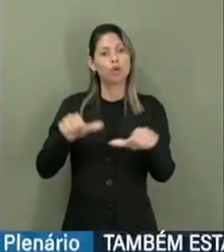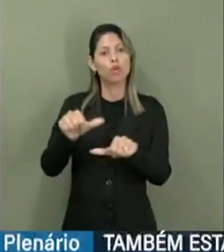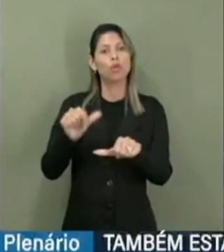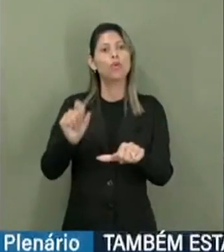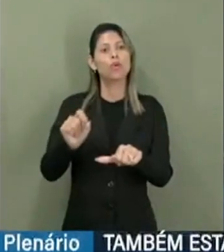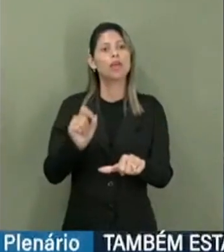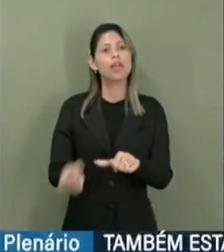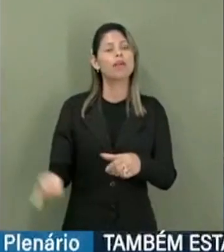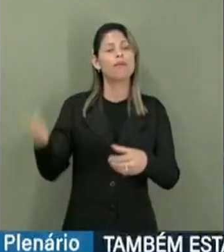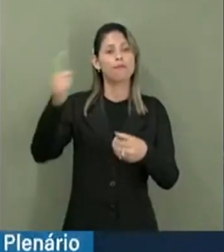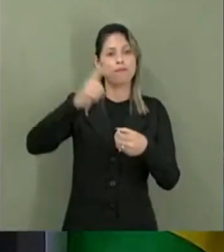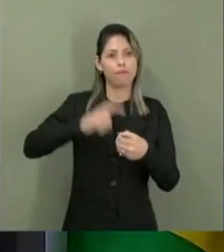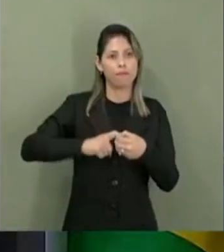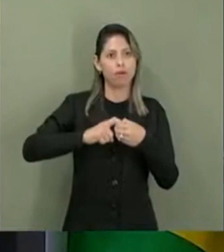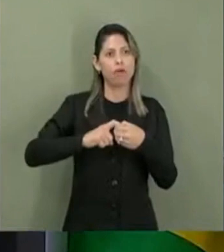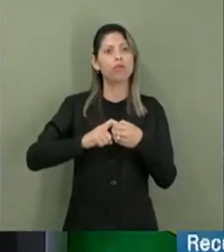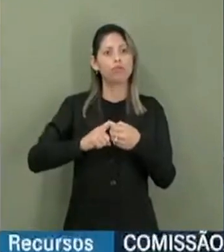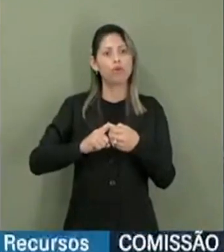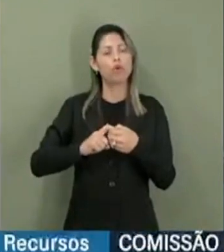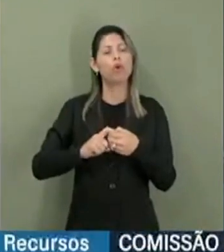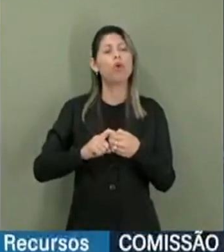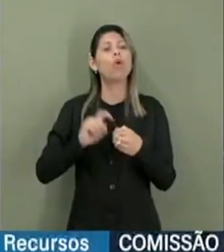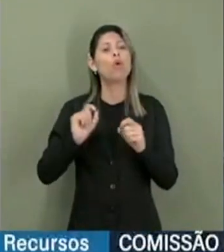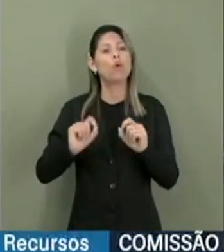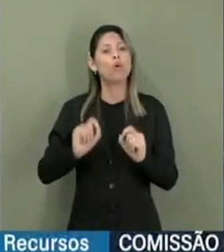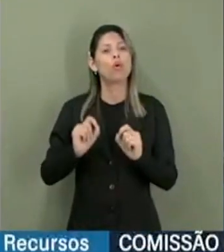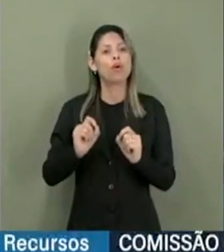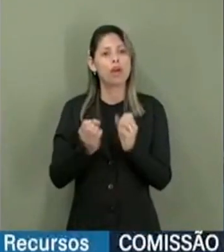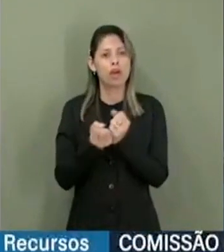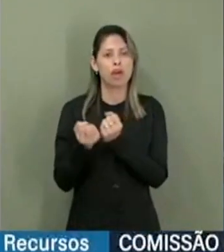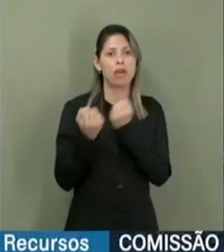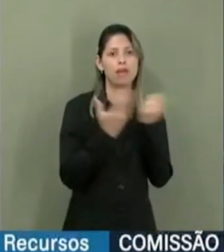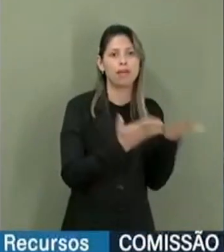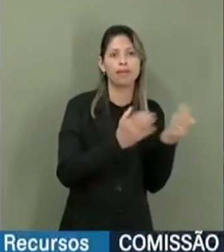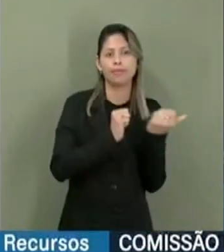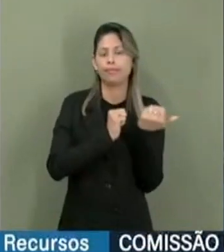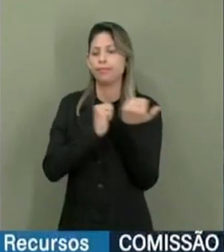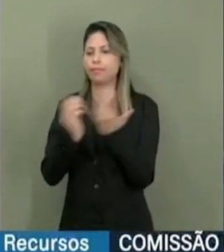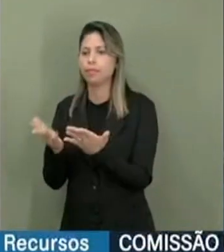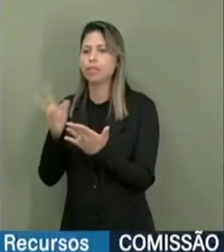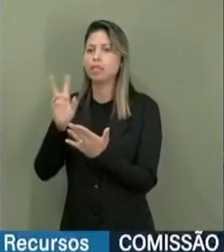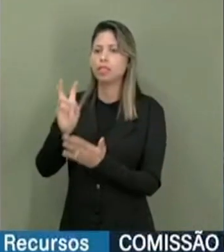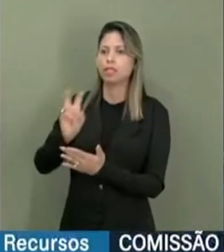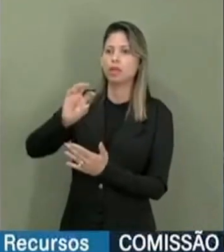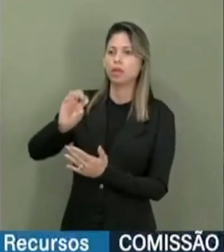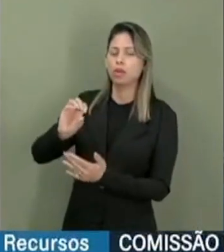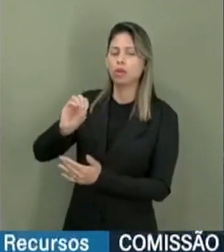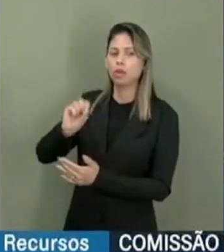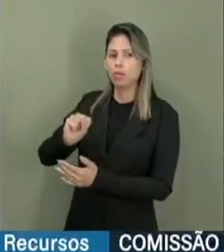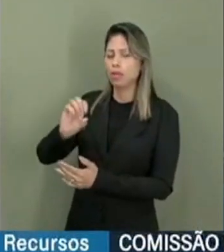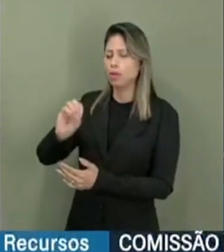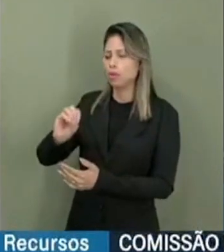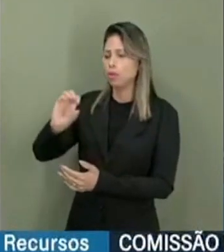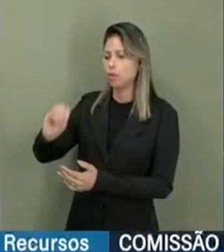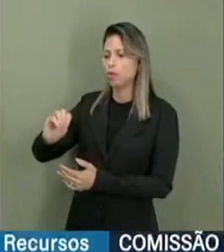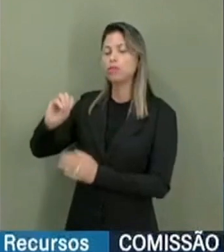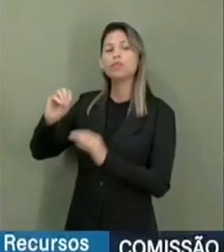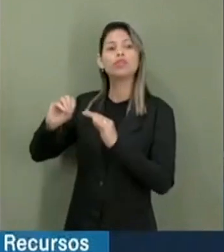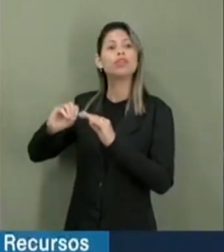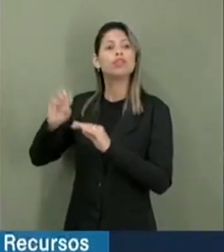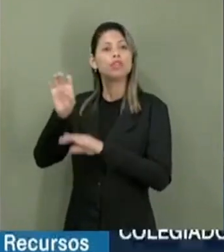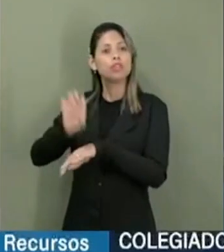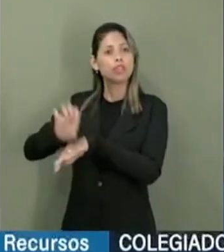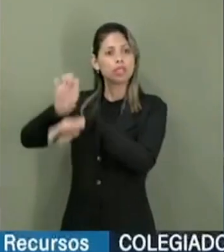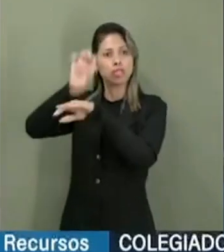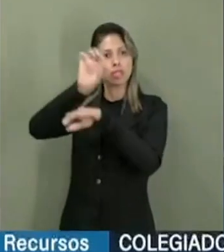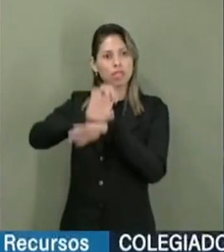retornou entregou 5.600 casas em oito estados 800 delas em Pernambuco